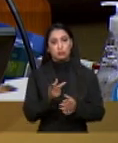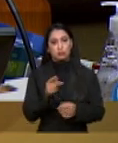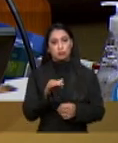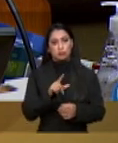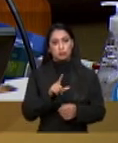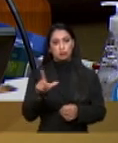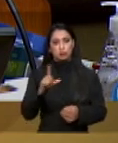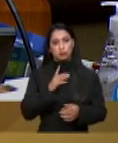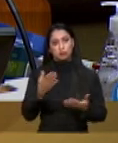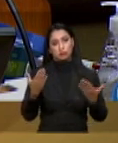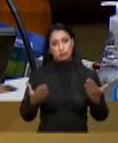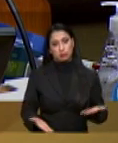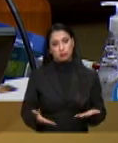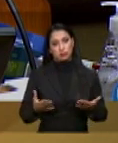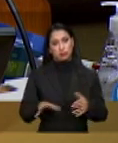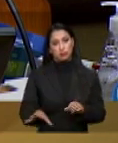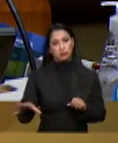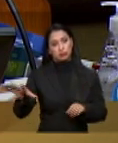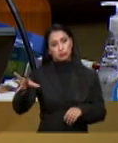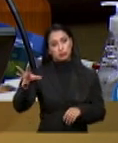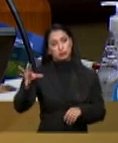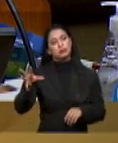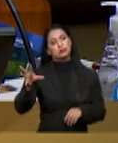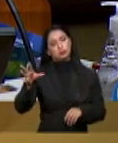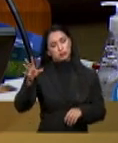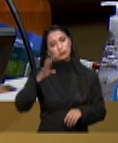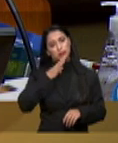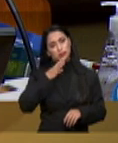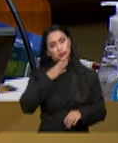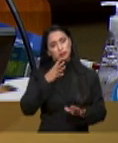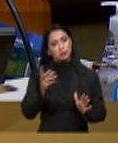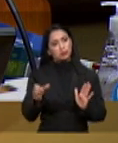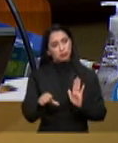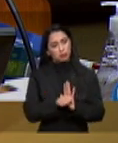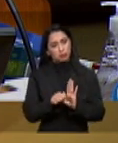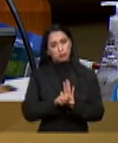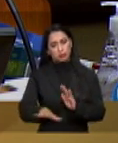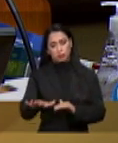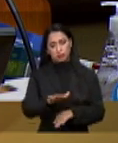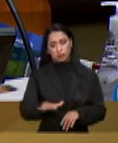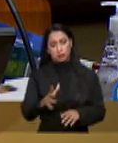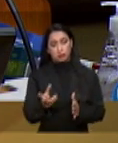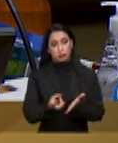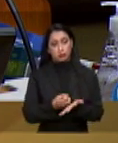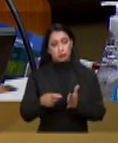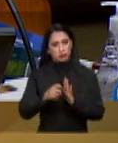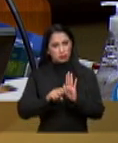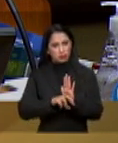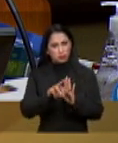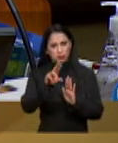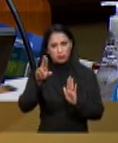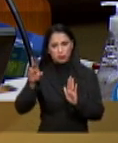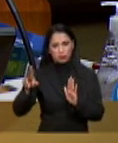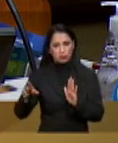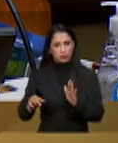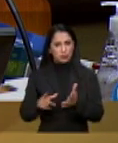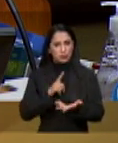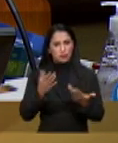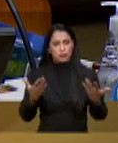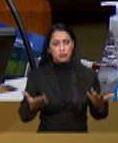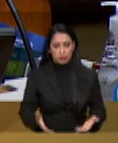Assim, logicamente, que tomasse conhecimento de atos criminosos na ordem tributária a partir de diversificados outros meios a